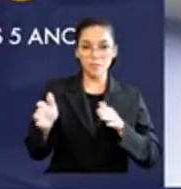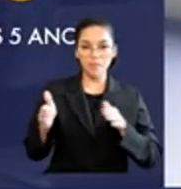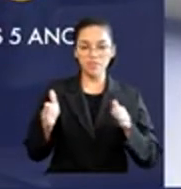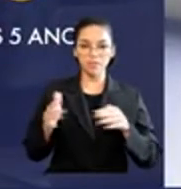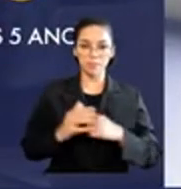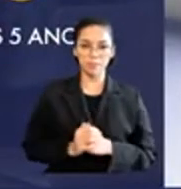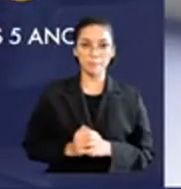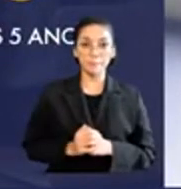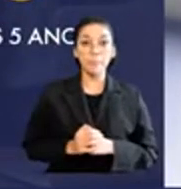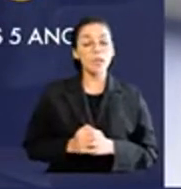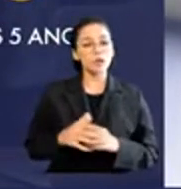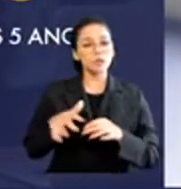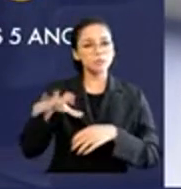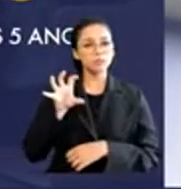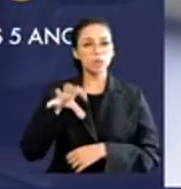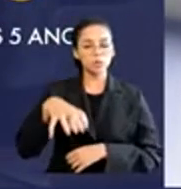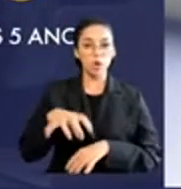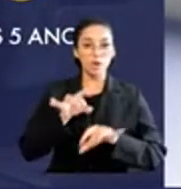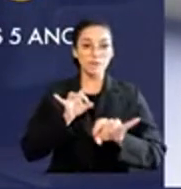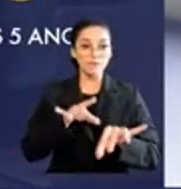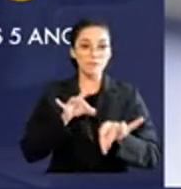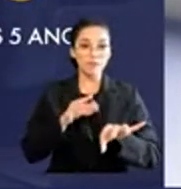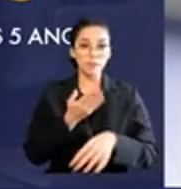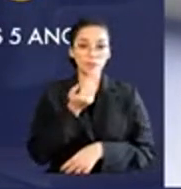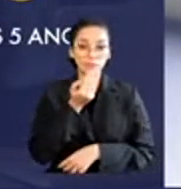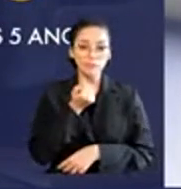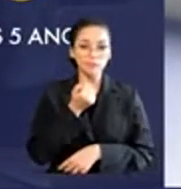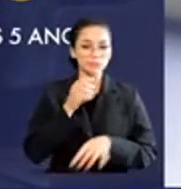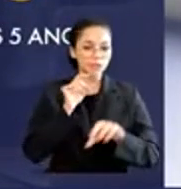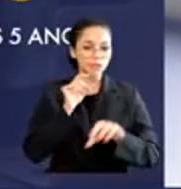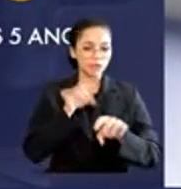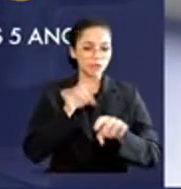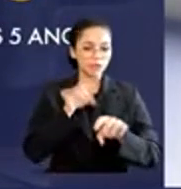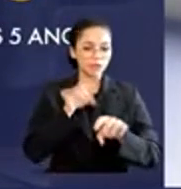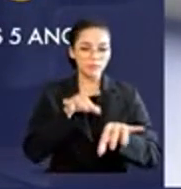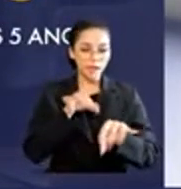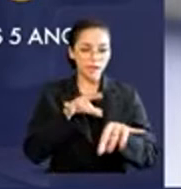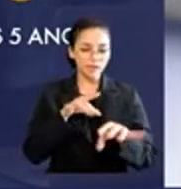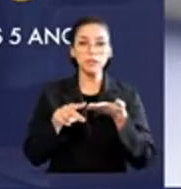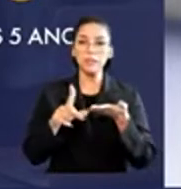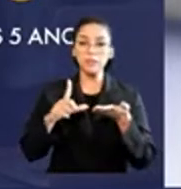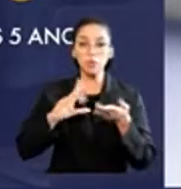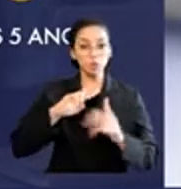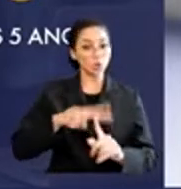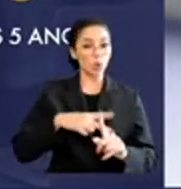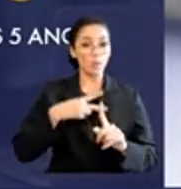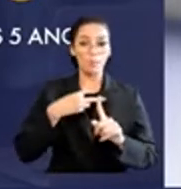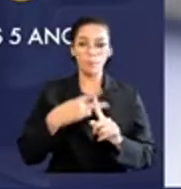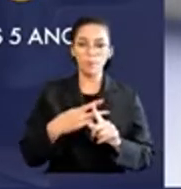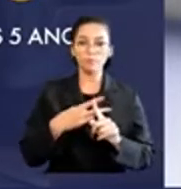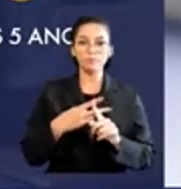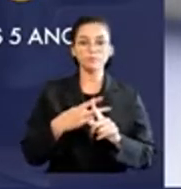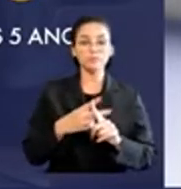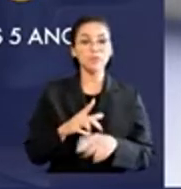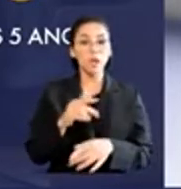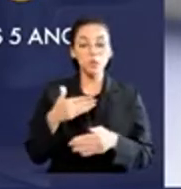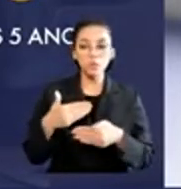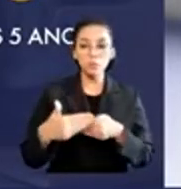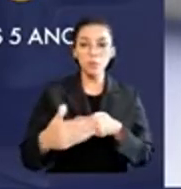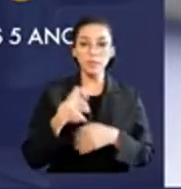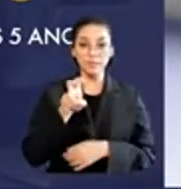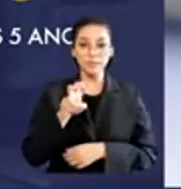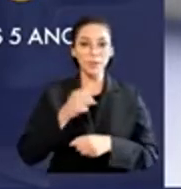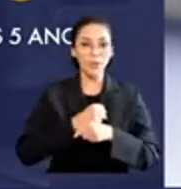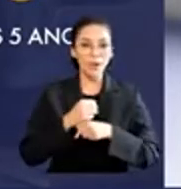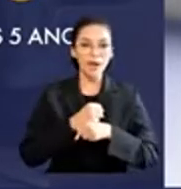no faturamento das empresas que oferecem esse tipo de serviço. A estimativa é que nos próximos 5 anos, os